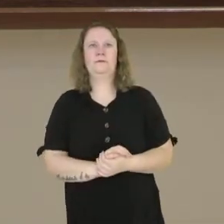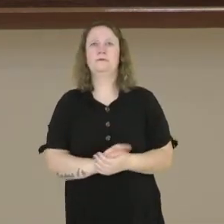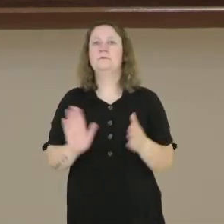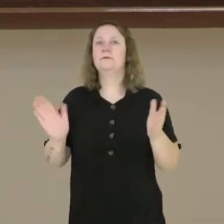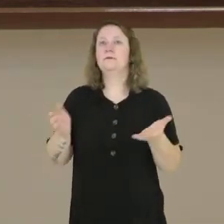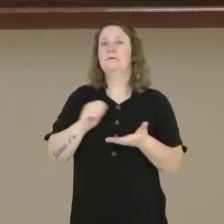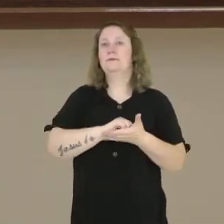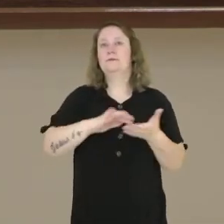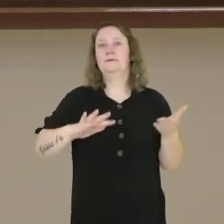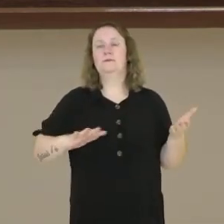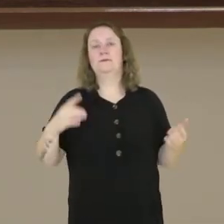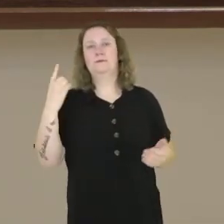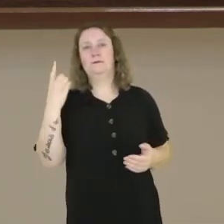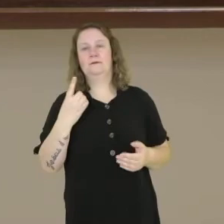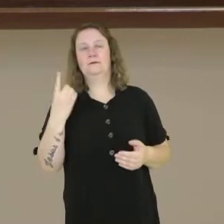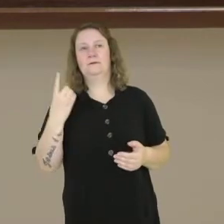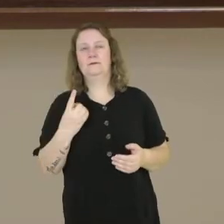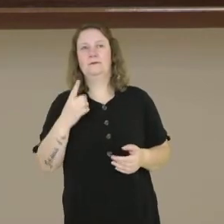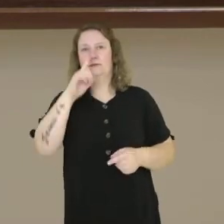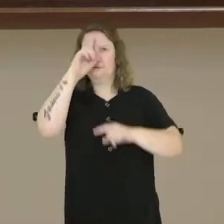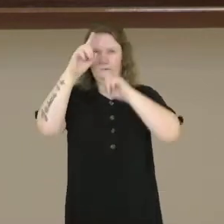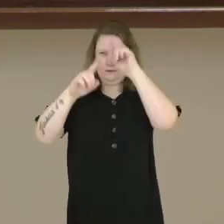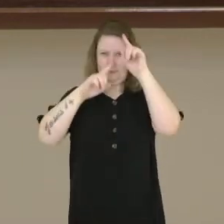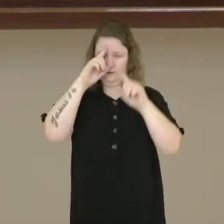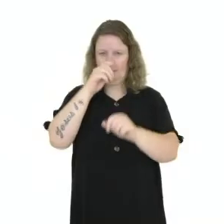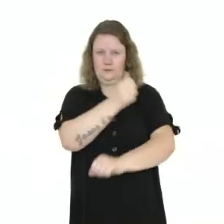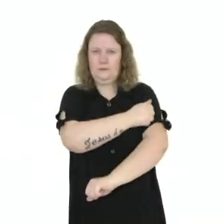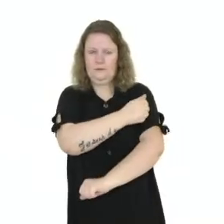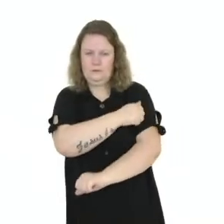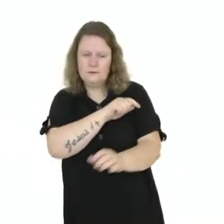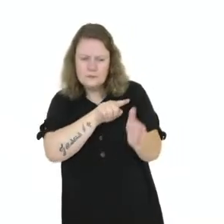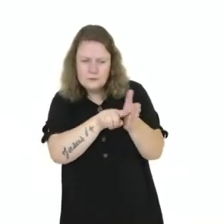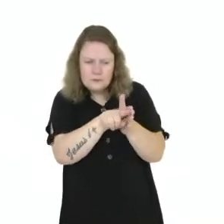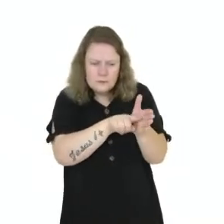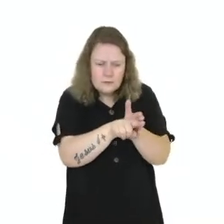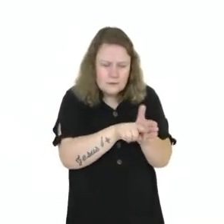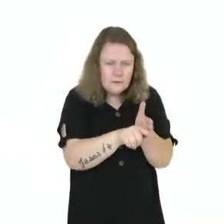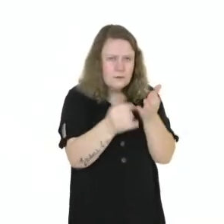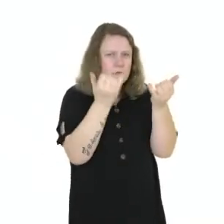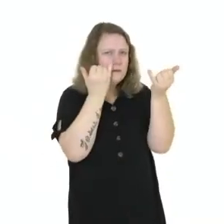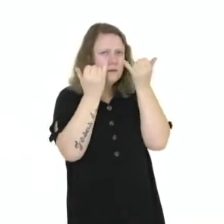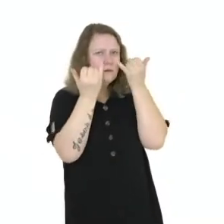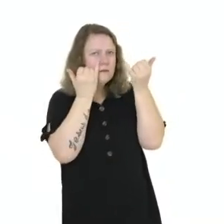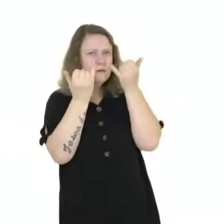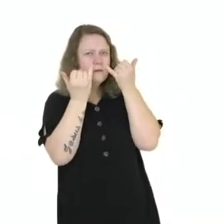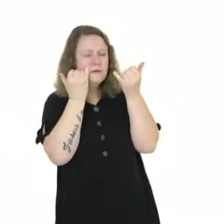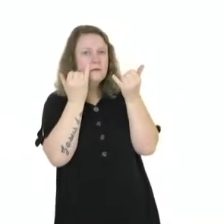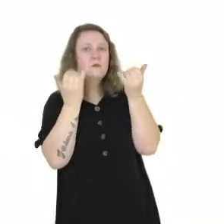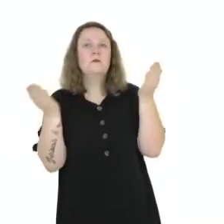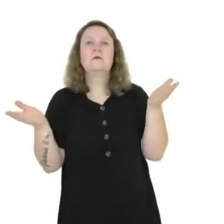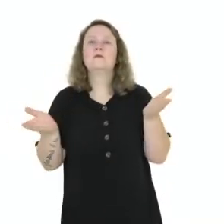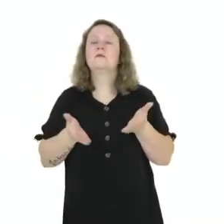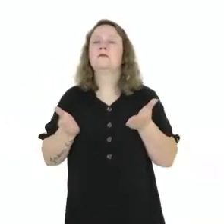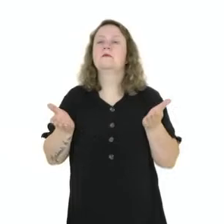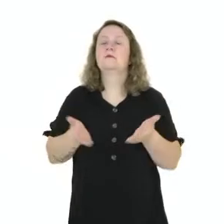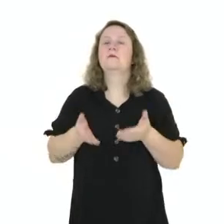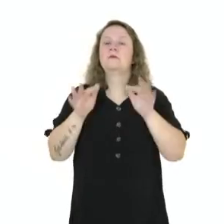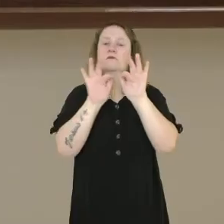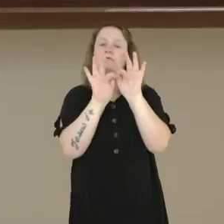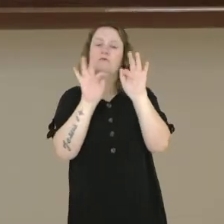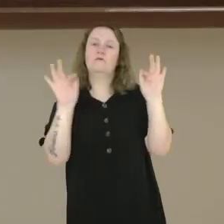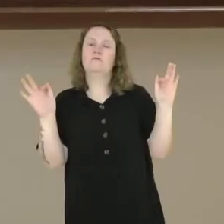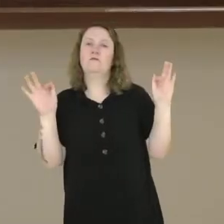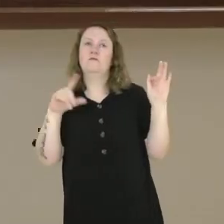nossa primeira atividade. A ideia é que os alunos pesquisem as fontes de dados das notícias. Nesse caso, quantas orações possui